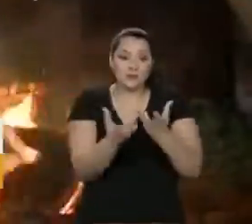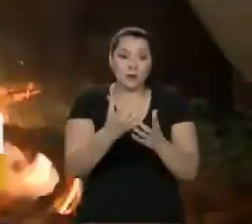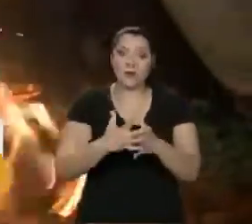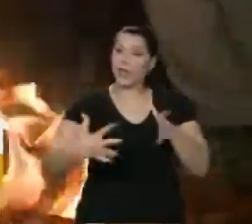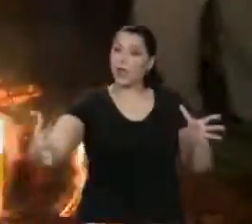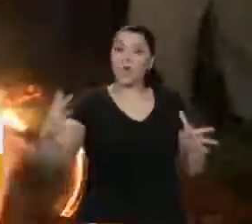Grande